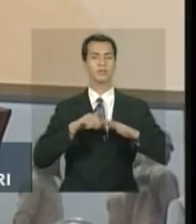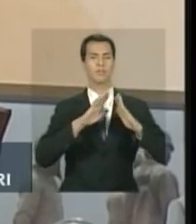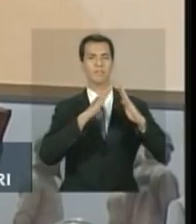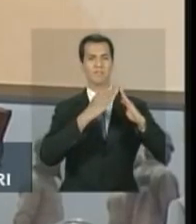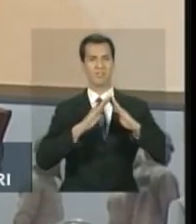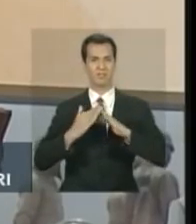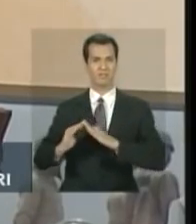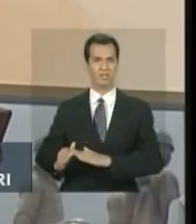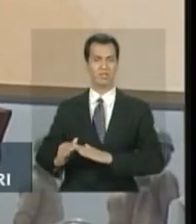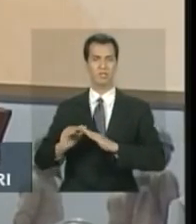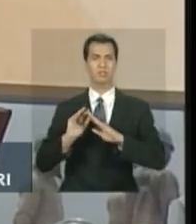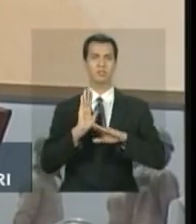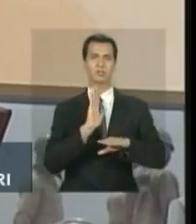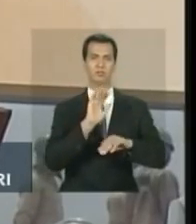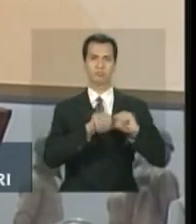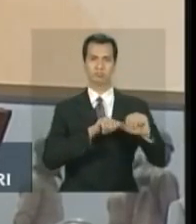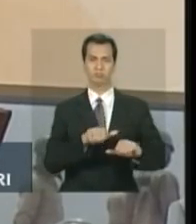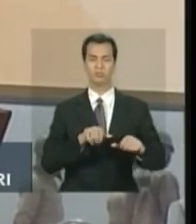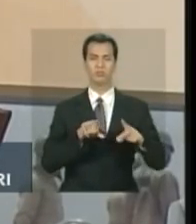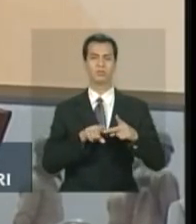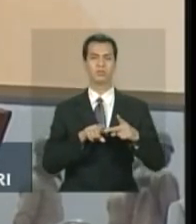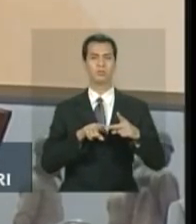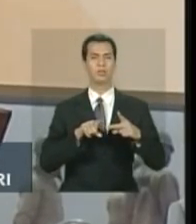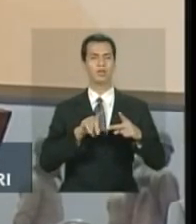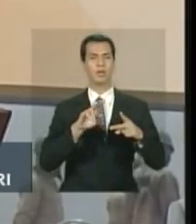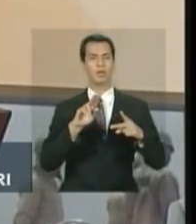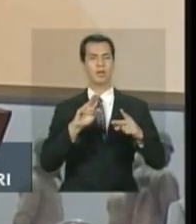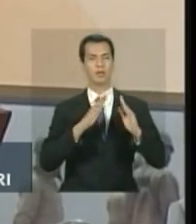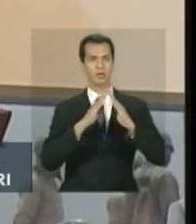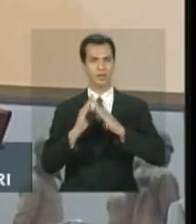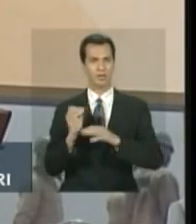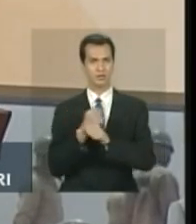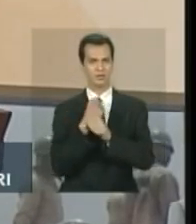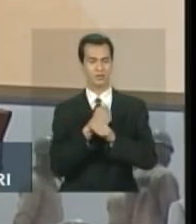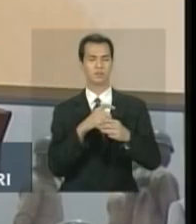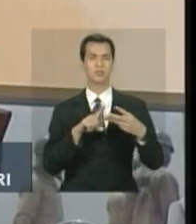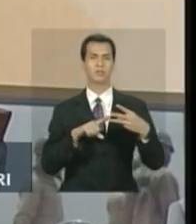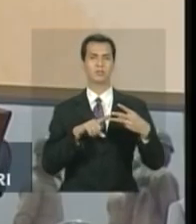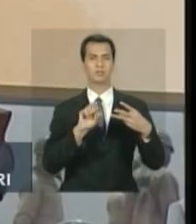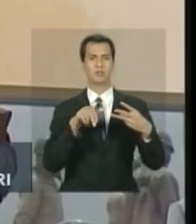habitação, saneamento e proteção de encostas.